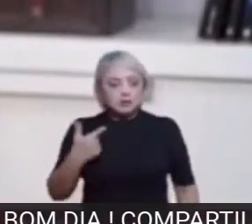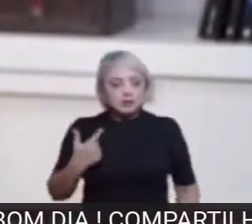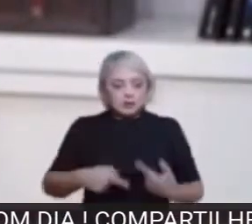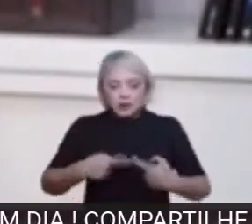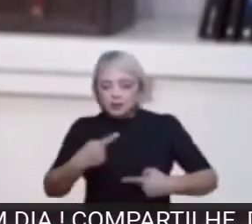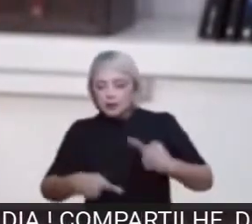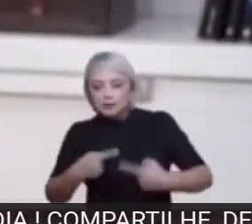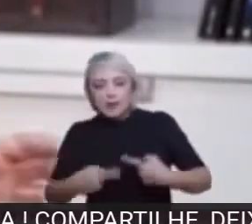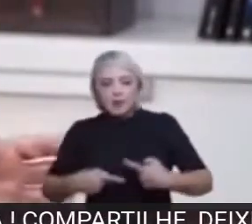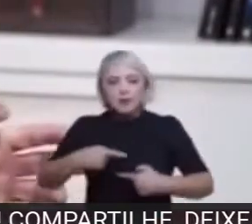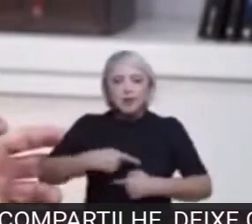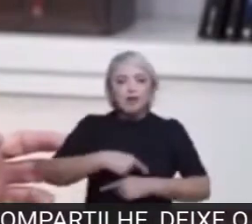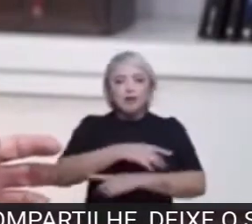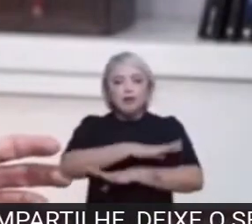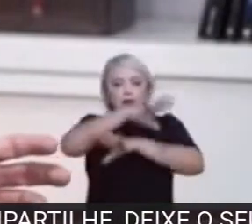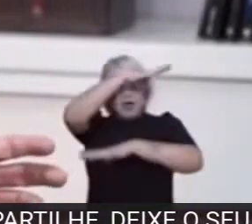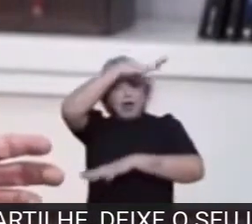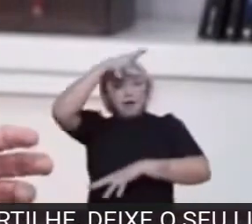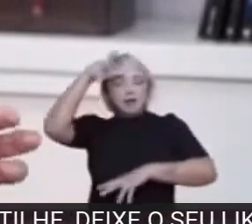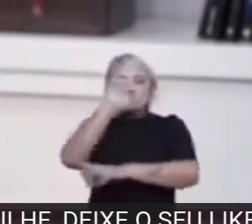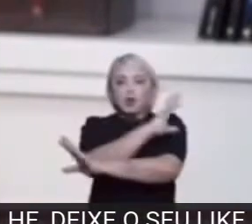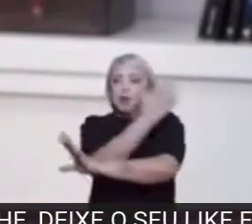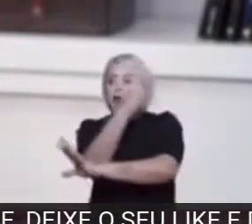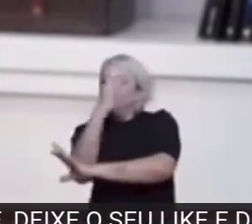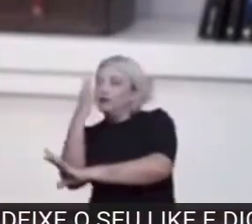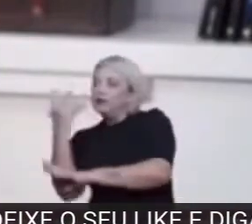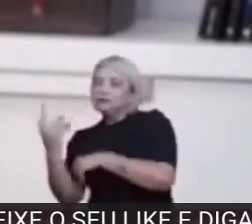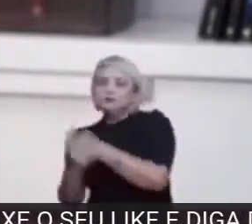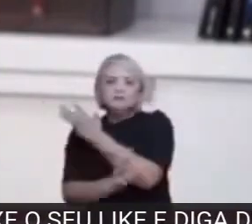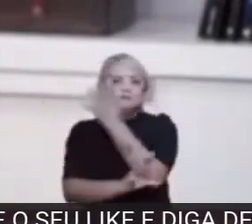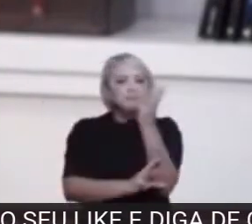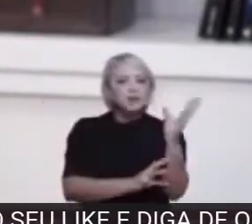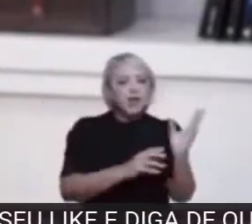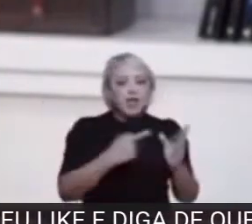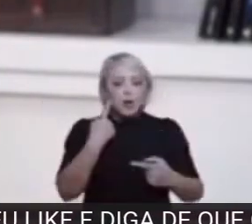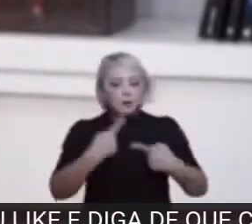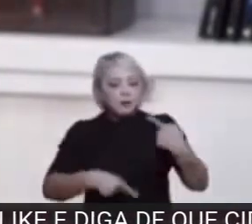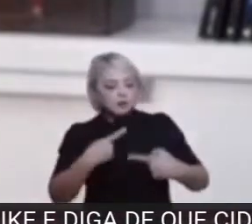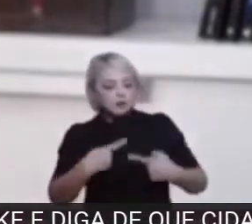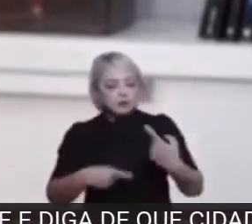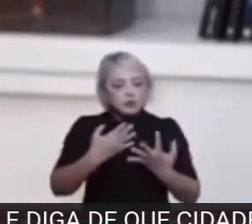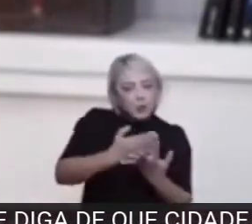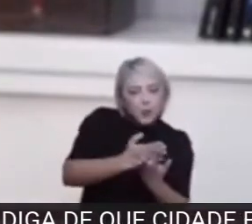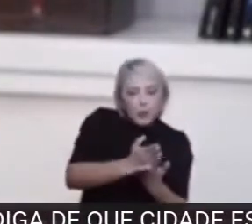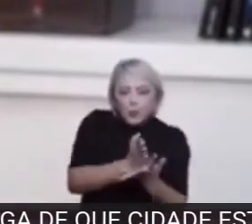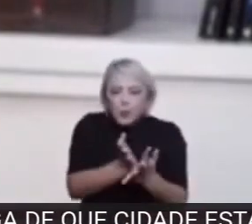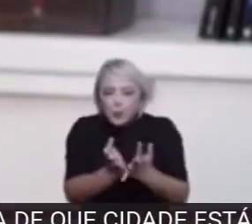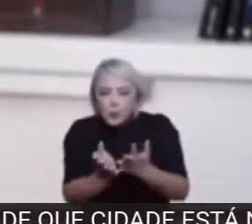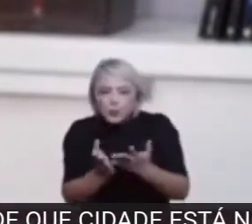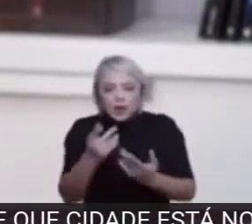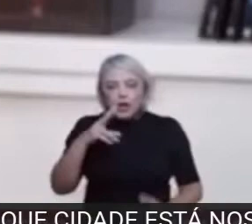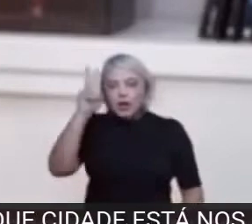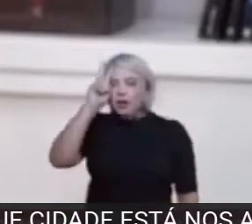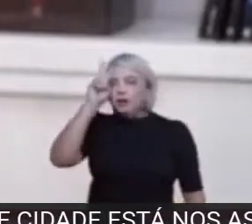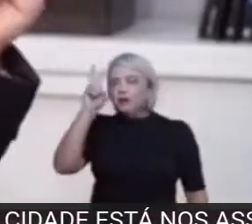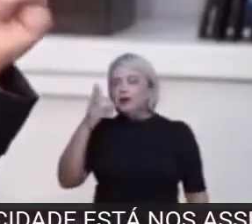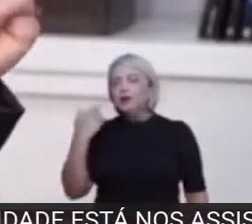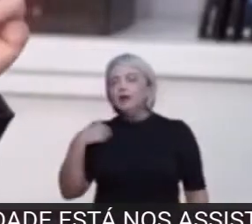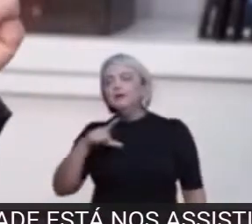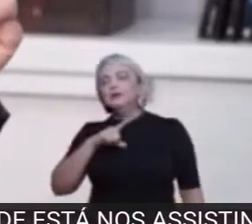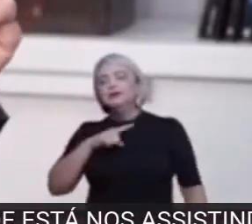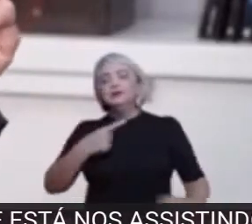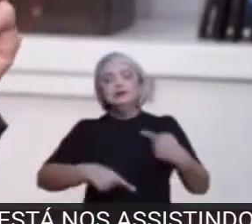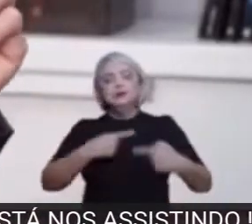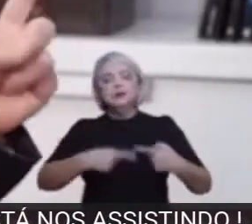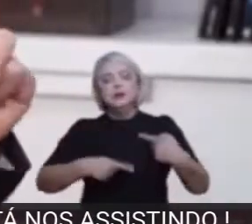Amazônia é uma discussão enviesada. É uma discussão... eu lembro de uma discussão que eu tive quando o Sarkozy, a gente